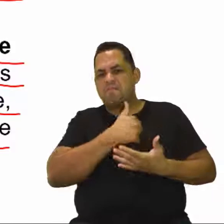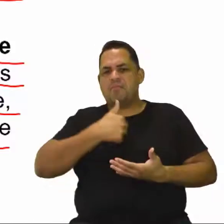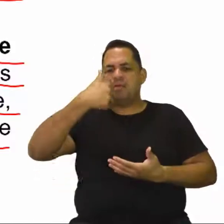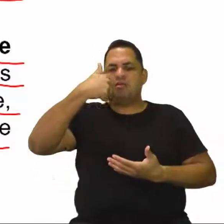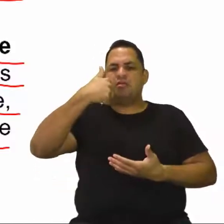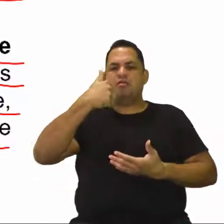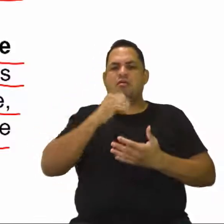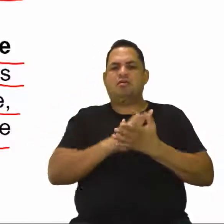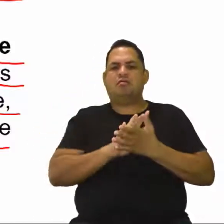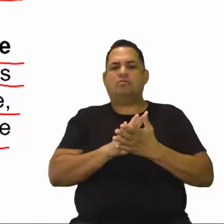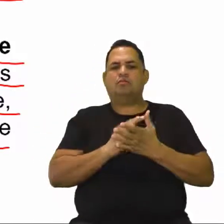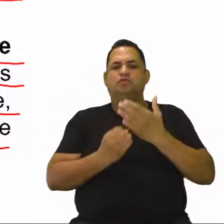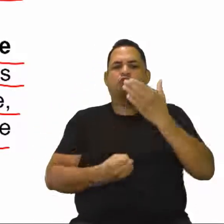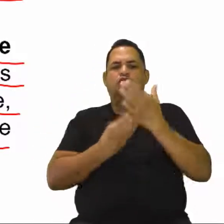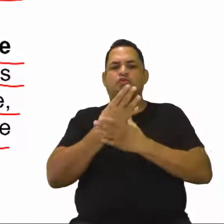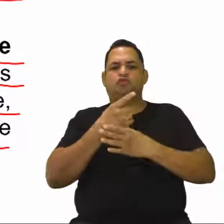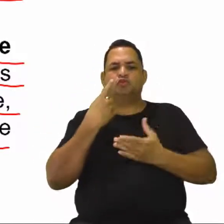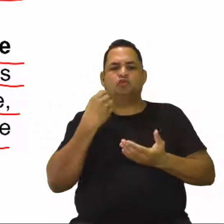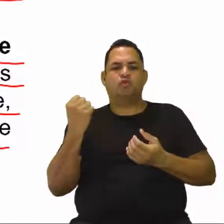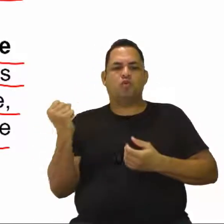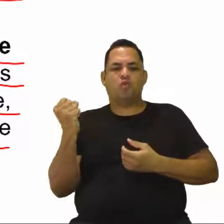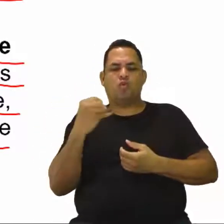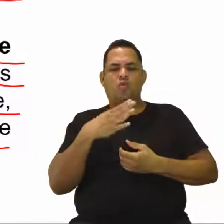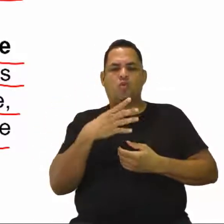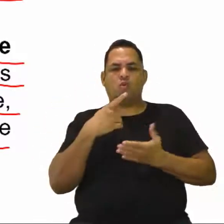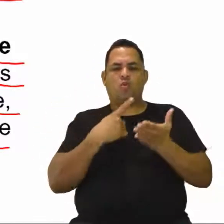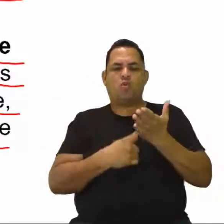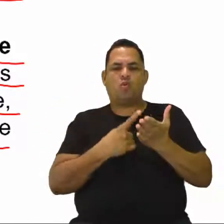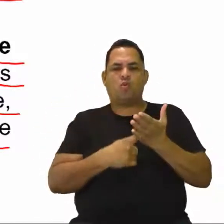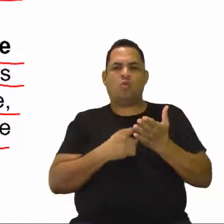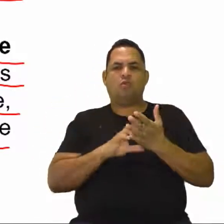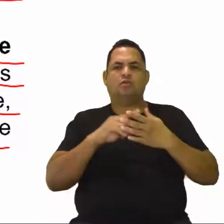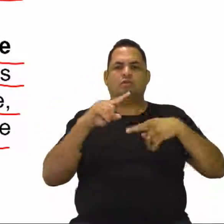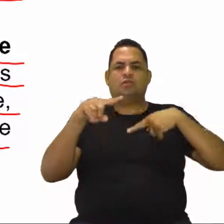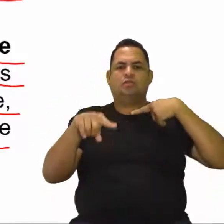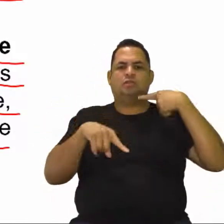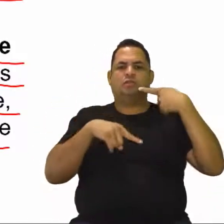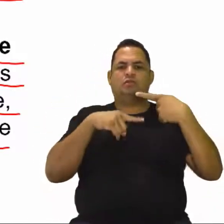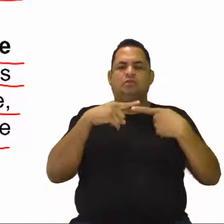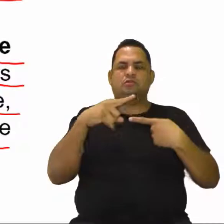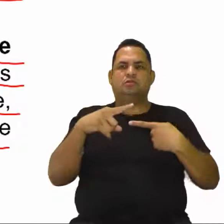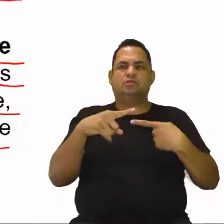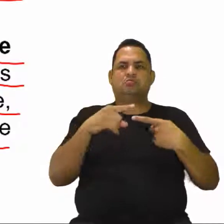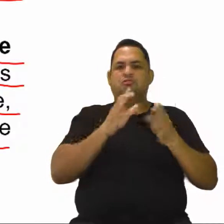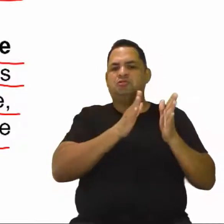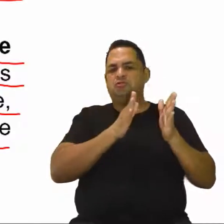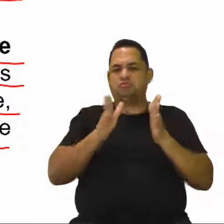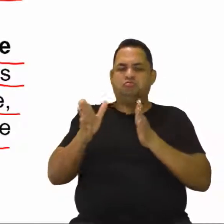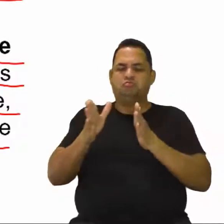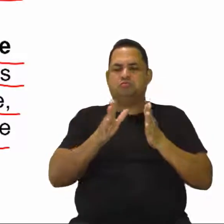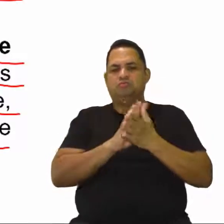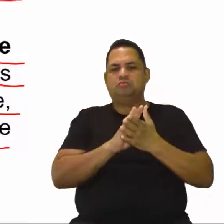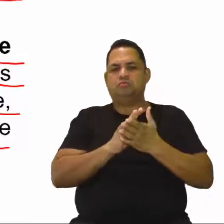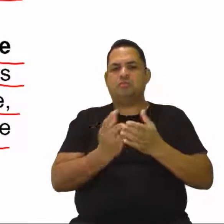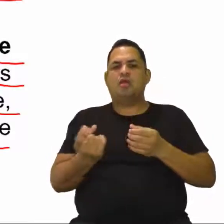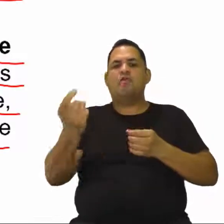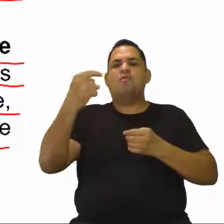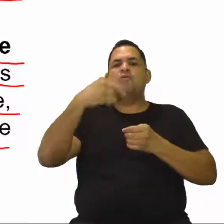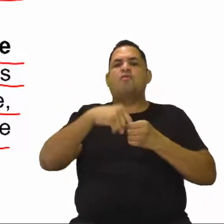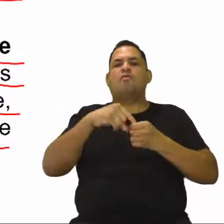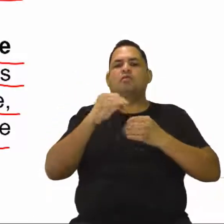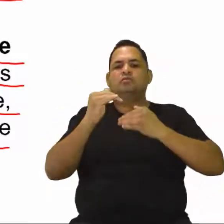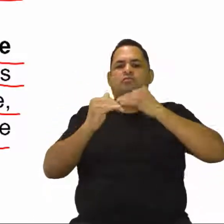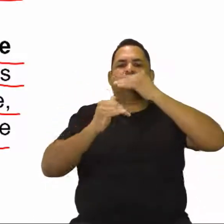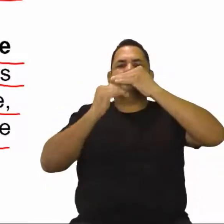Deal, o novo acordo. Somente depois de tempos é que volta a ter o crescimento